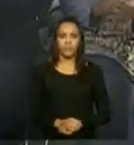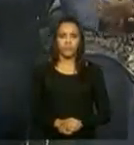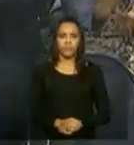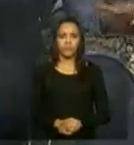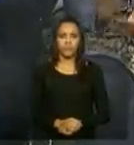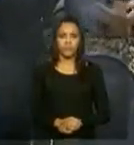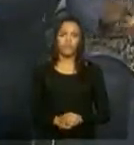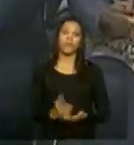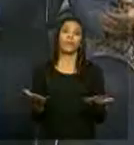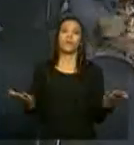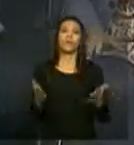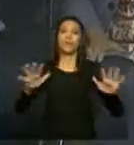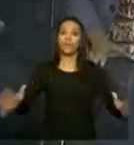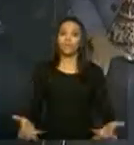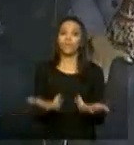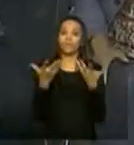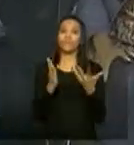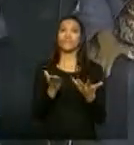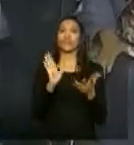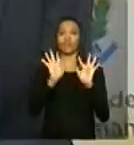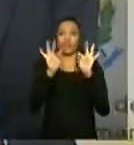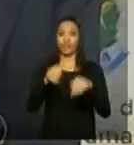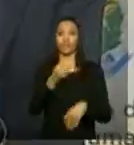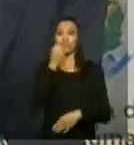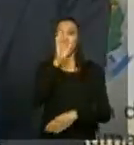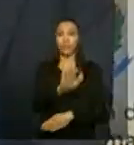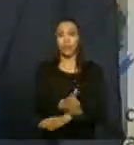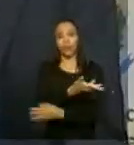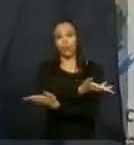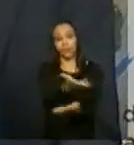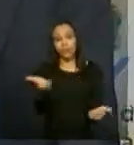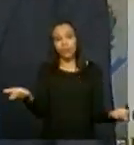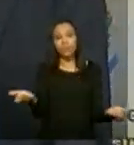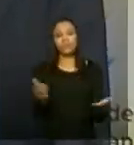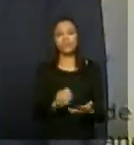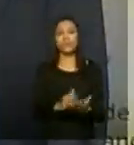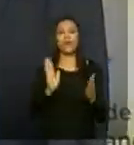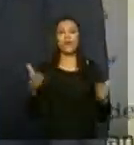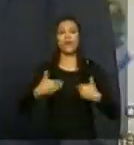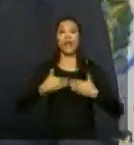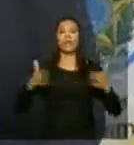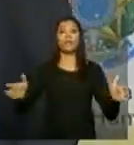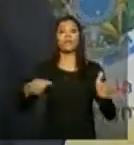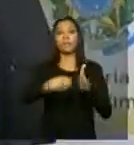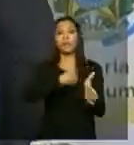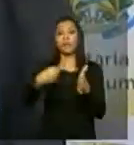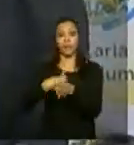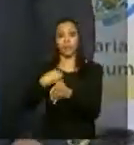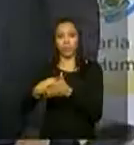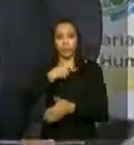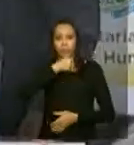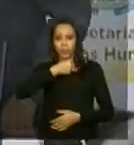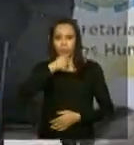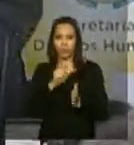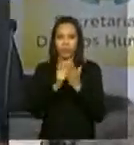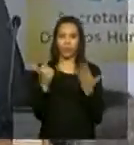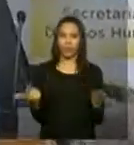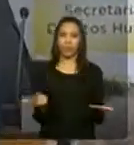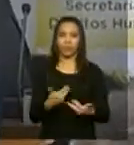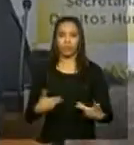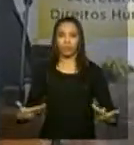essa cerimônia encerrada têm todos uma boa tarde a partir de agora abriremos para a pergunta da imprensa perguntas da